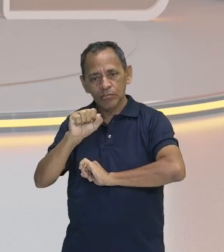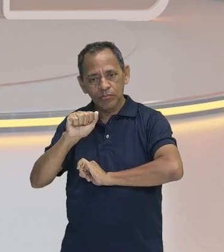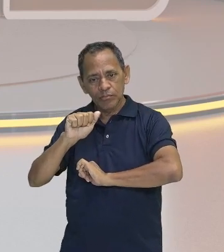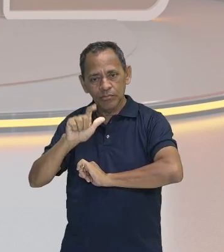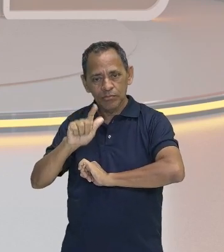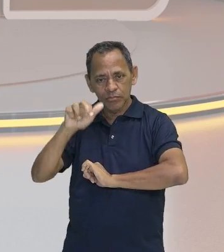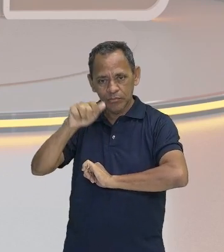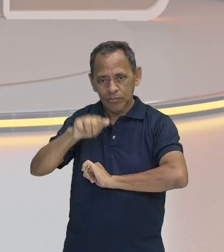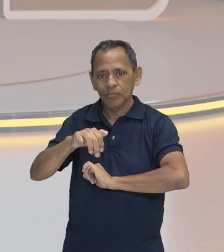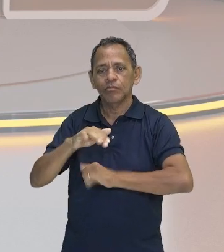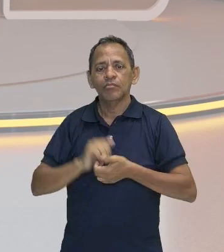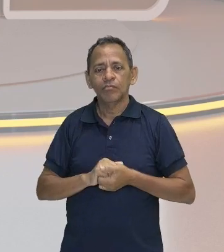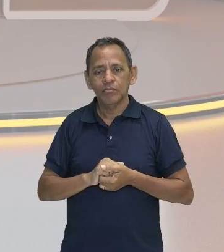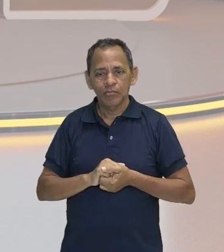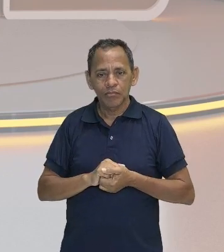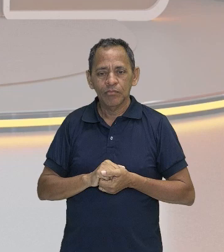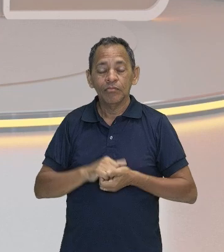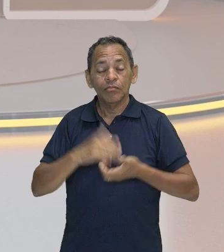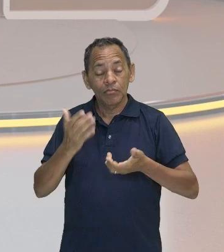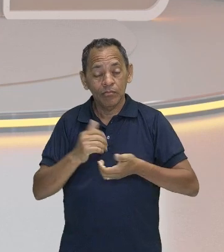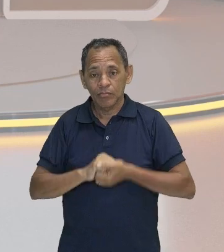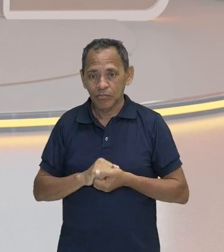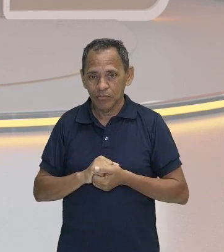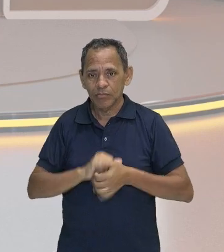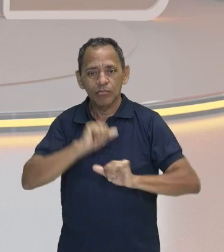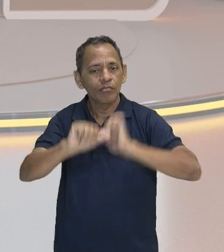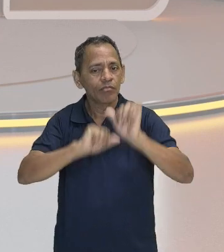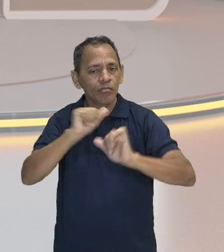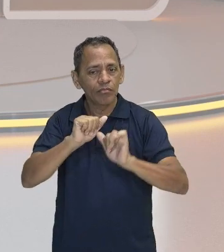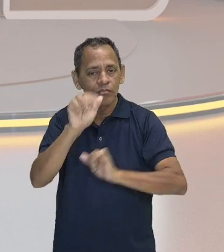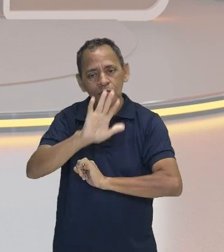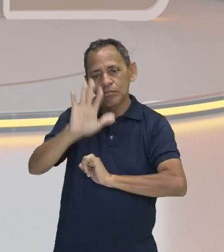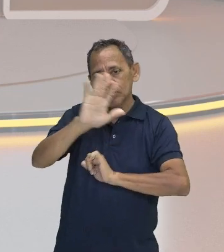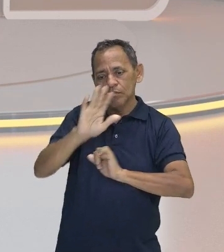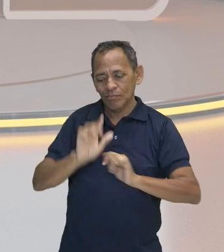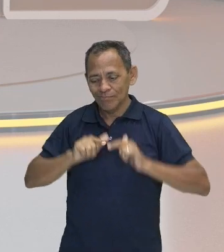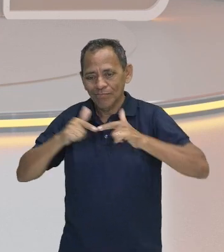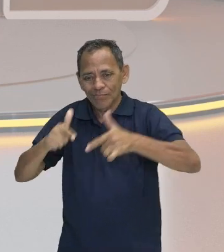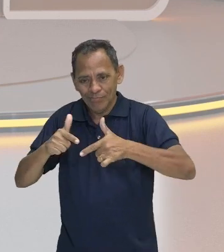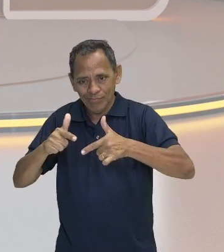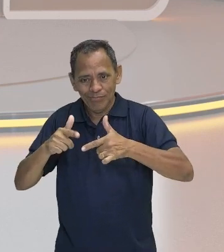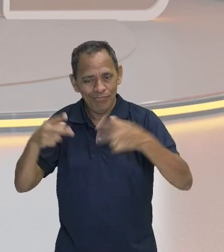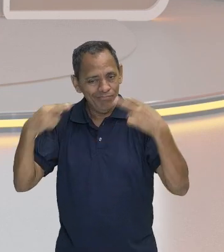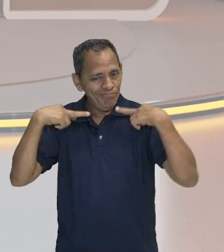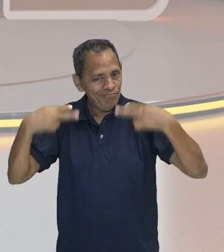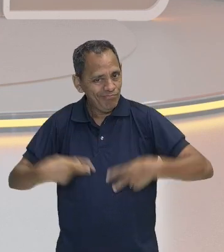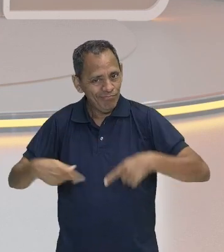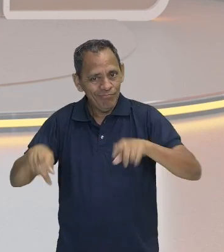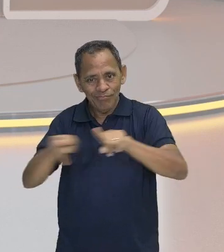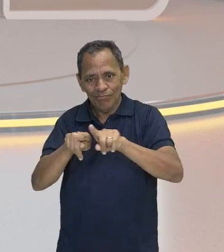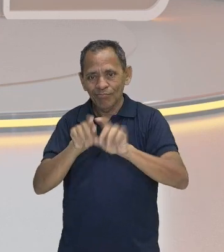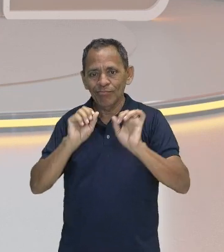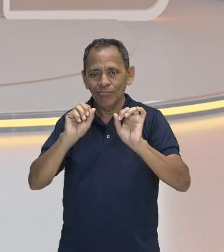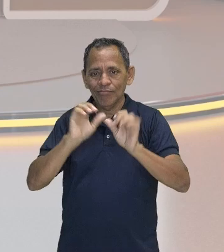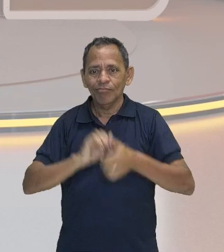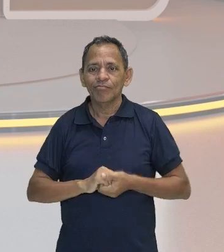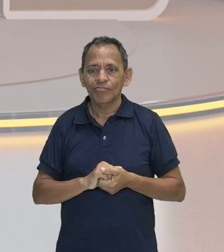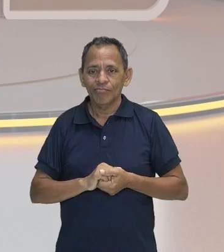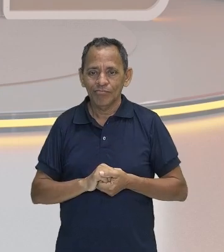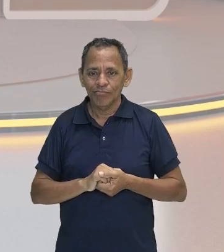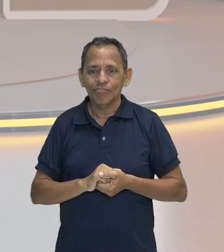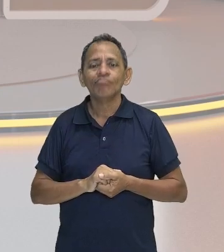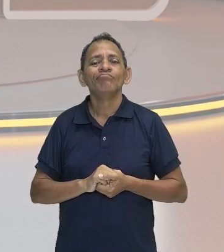falamos de transformação de paisagem através da ação antrópica, nós estamos falando da ação do homem,